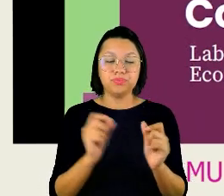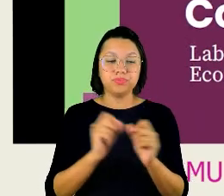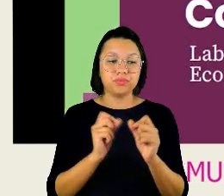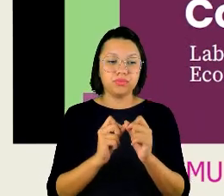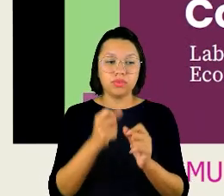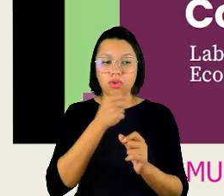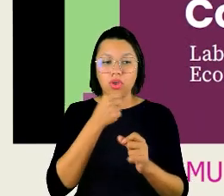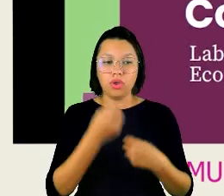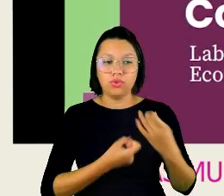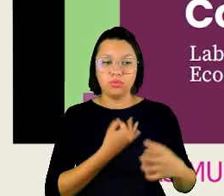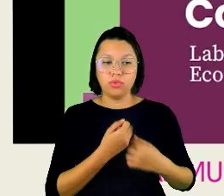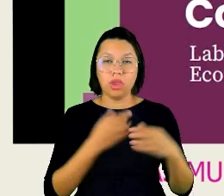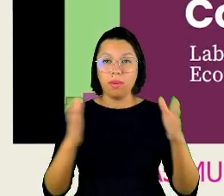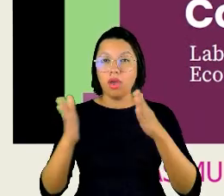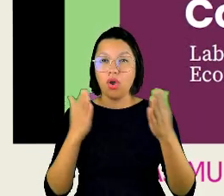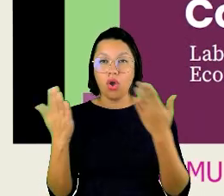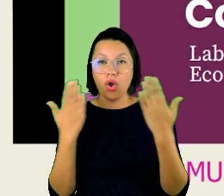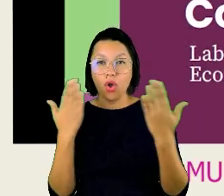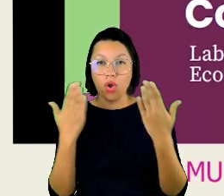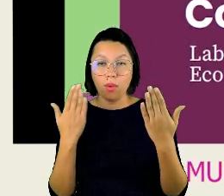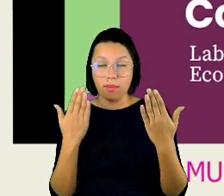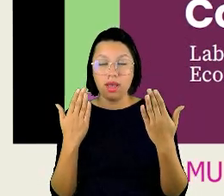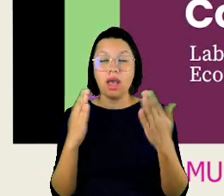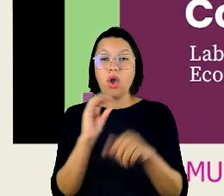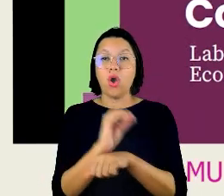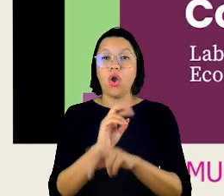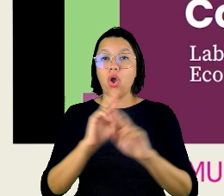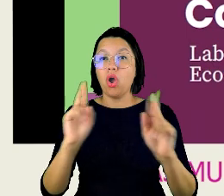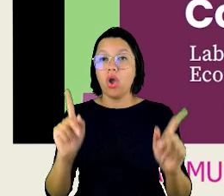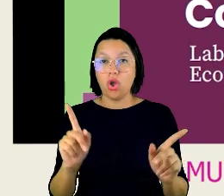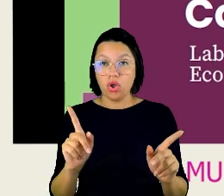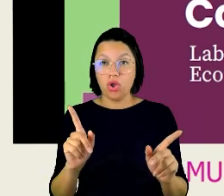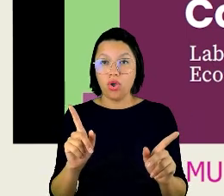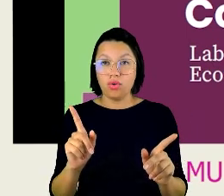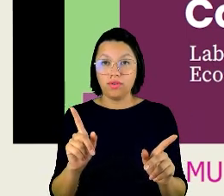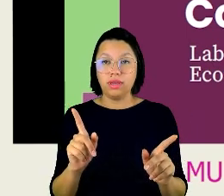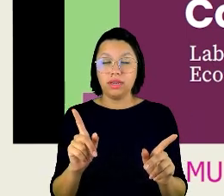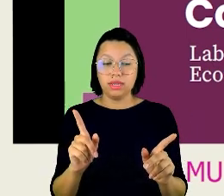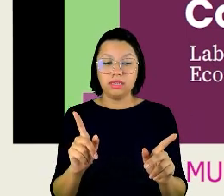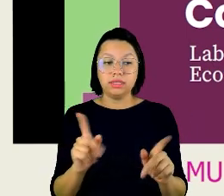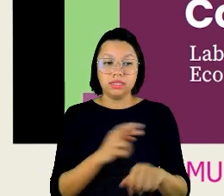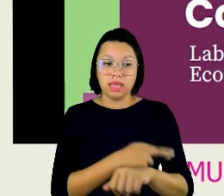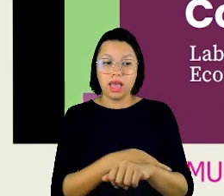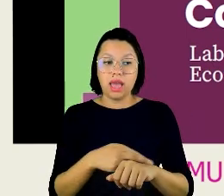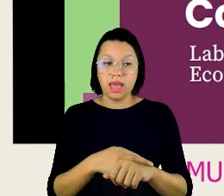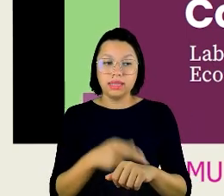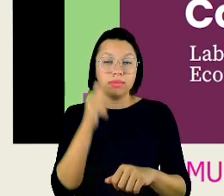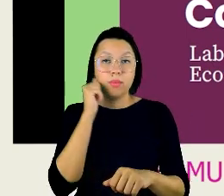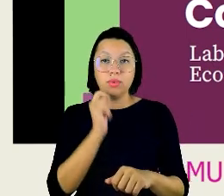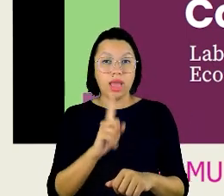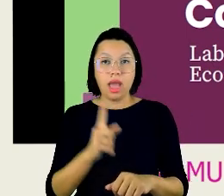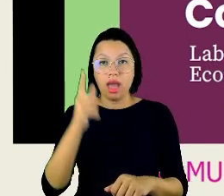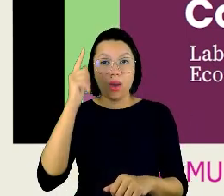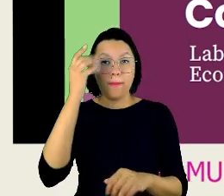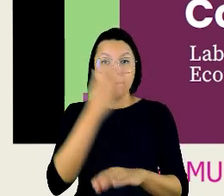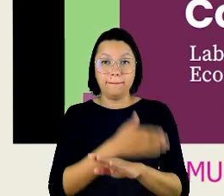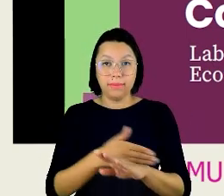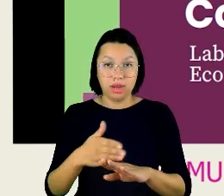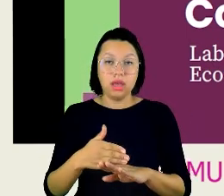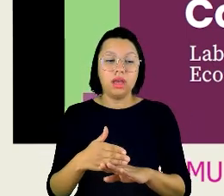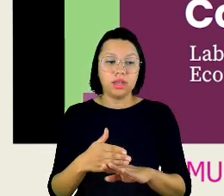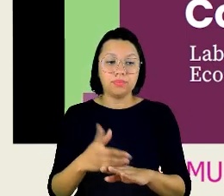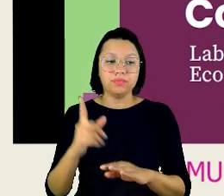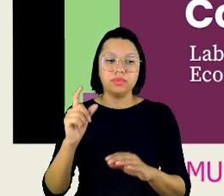áudios e poemas para parear o cuidado entre diferentes raças e para mulheres não brancas. Enfim, fez uma série de materiais, acho que eu